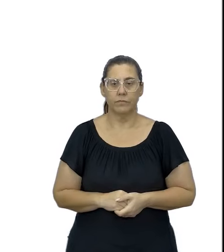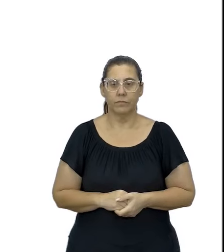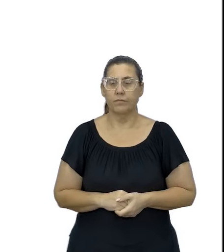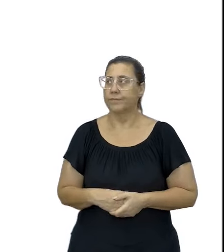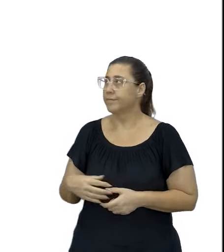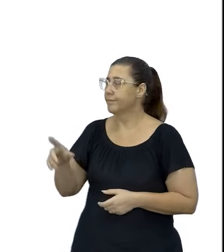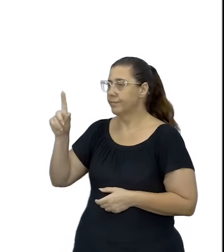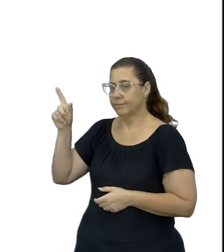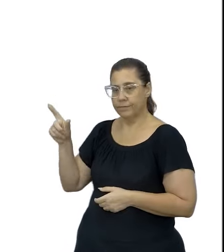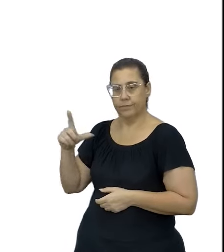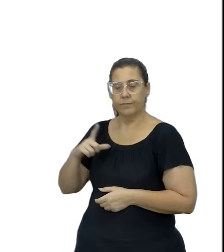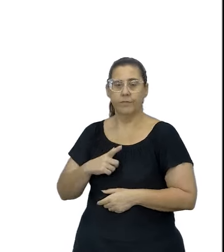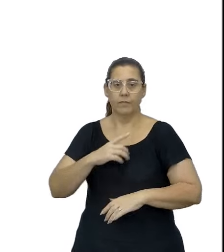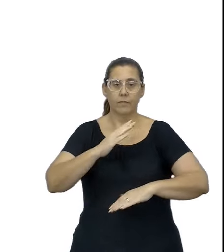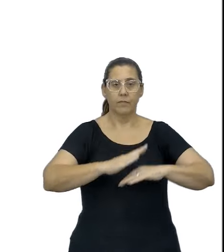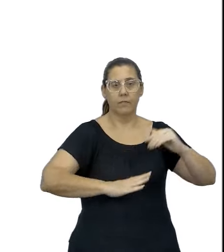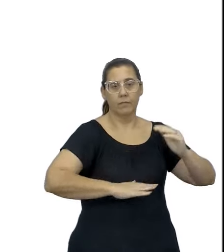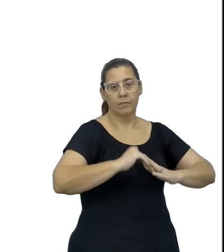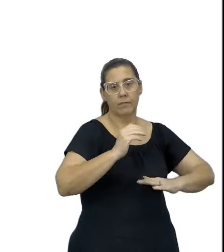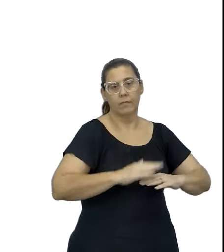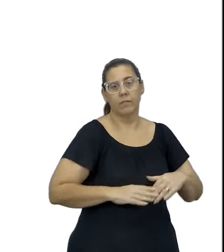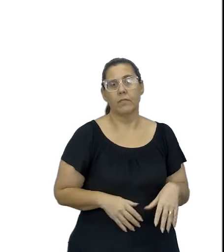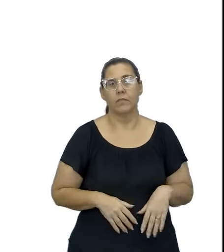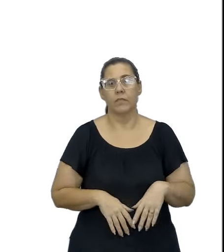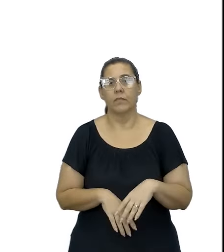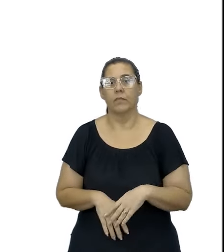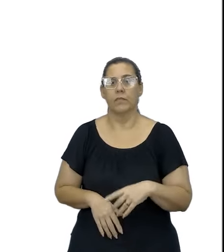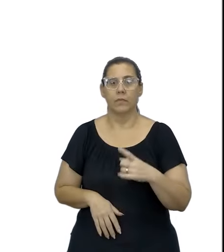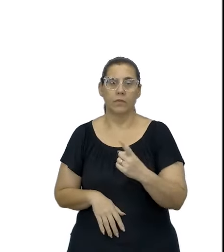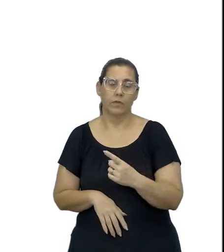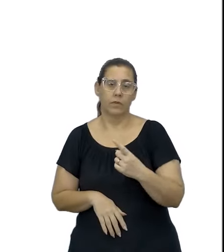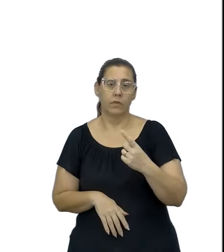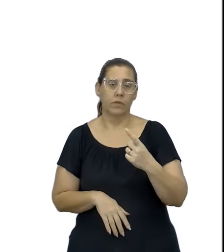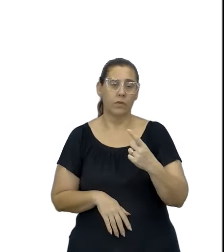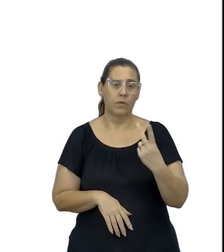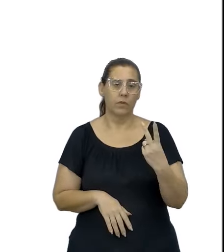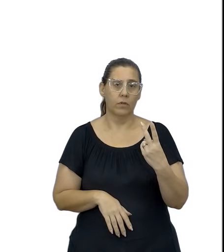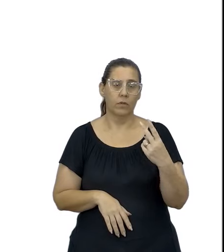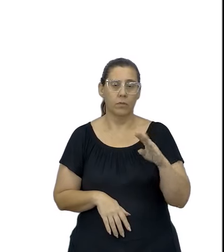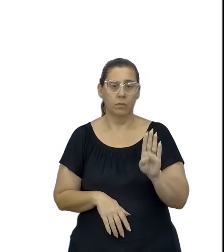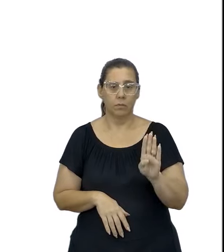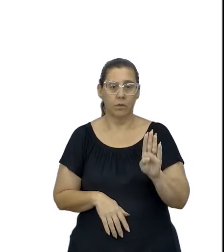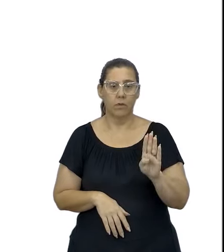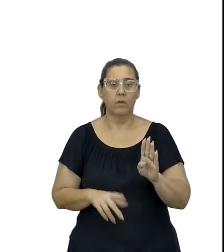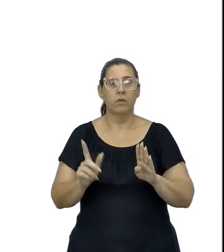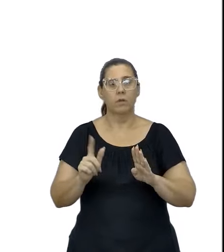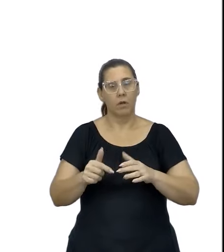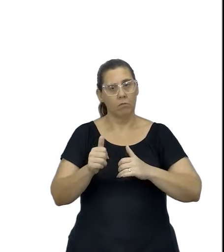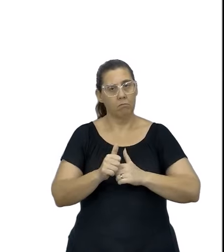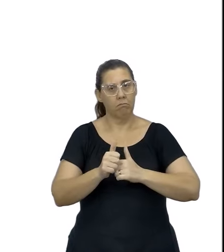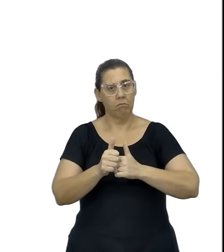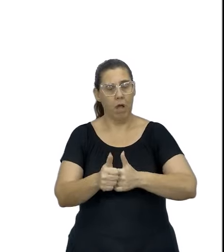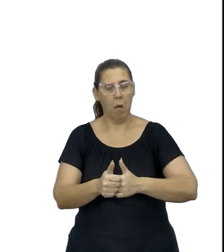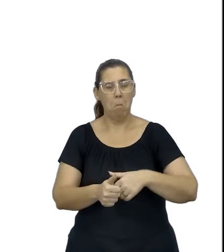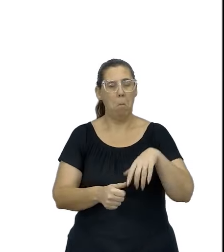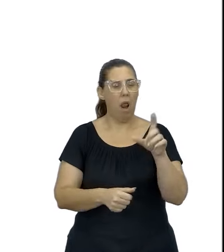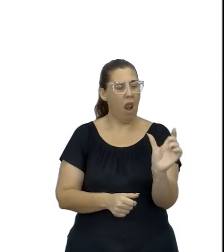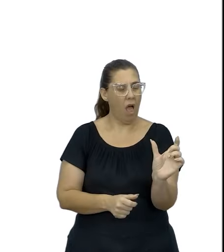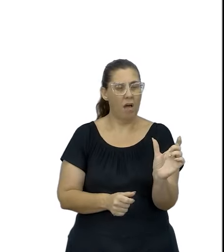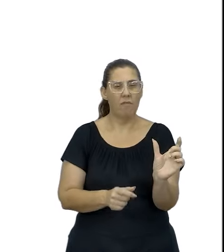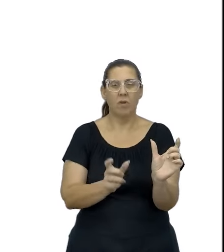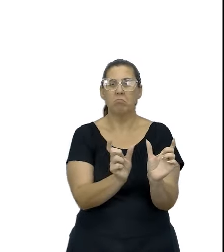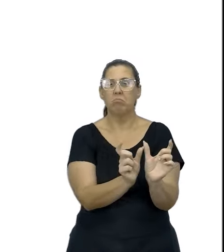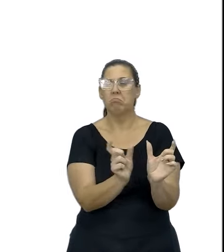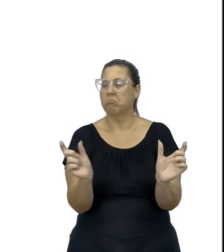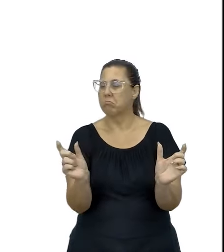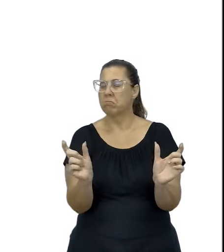Aqui temos a habilidade que é a 12B, que é segmentar palavras, ainda que